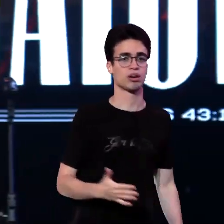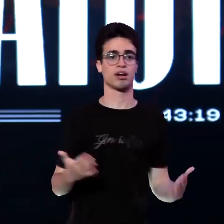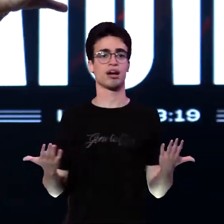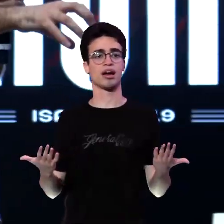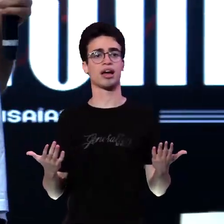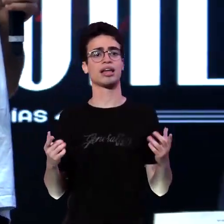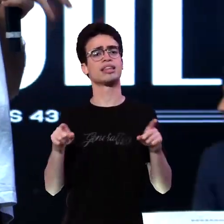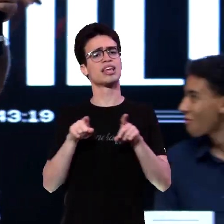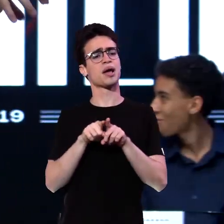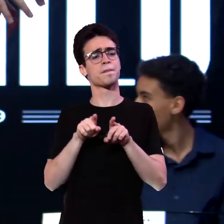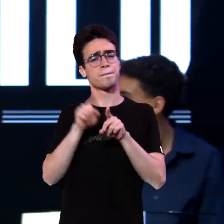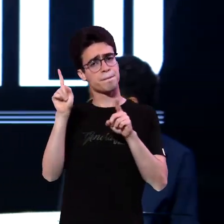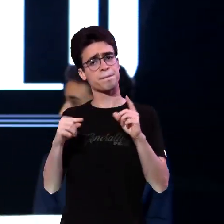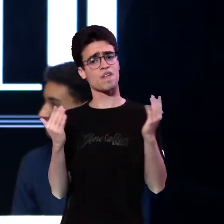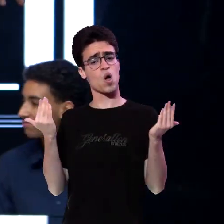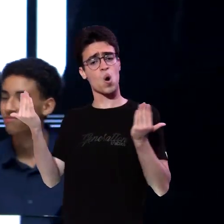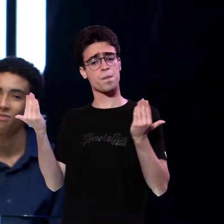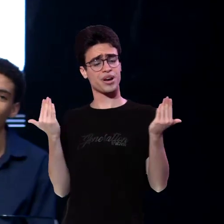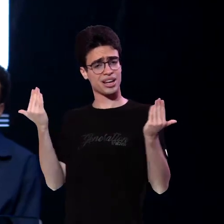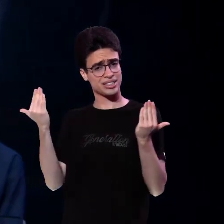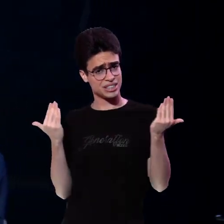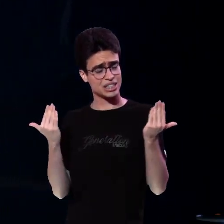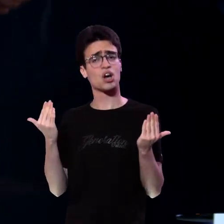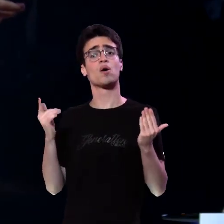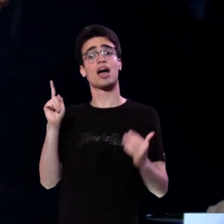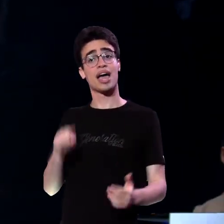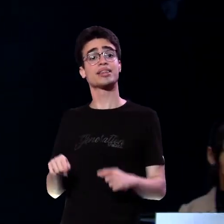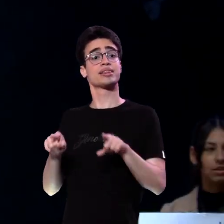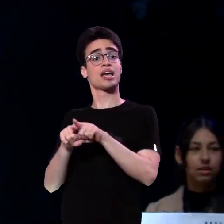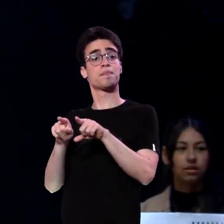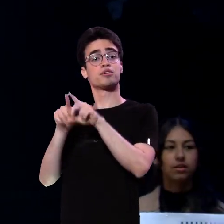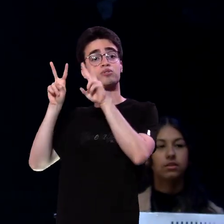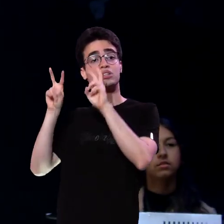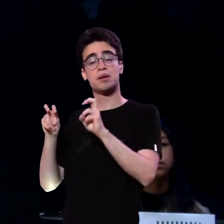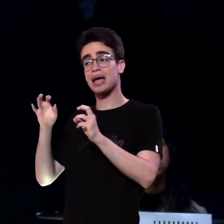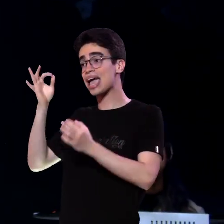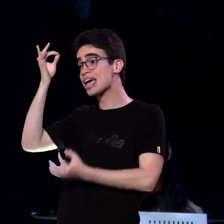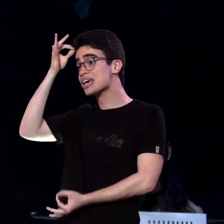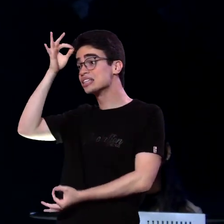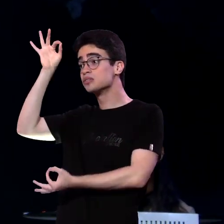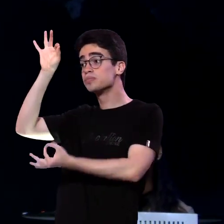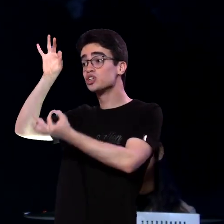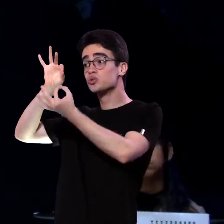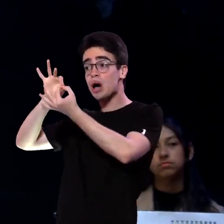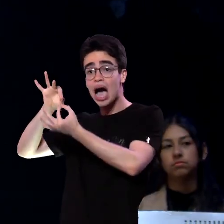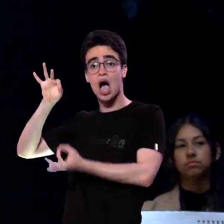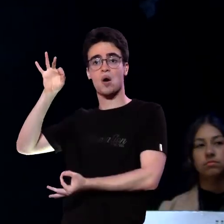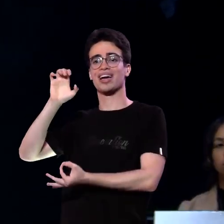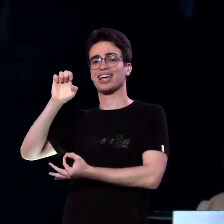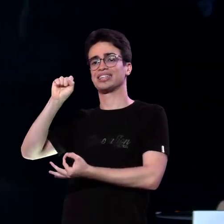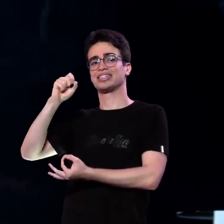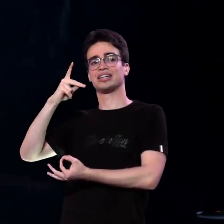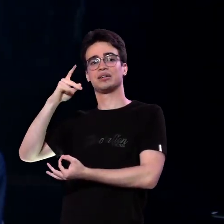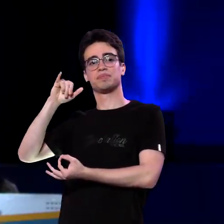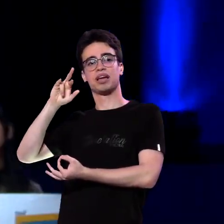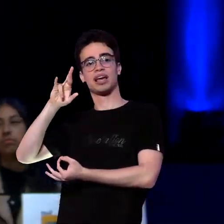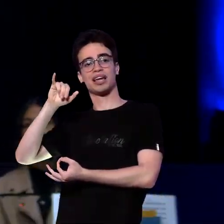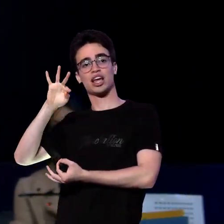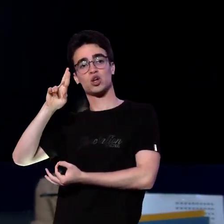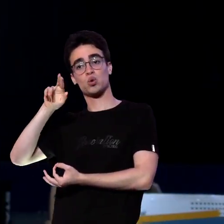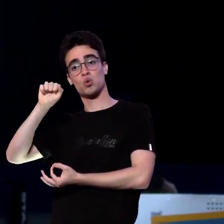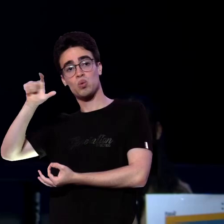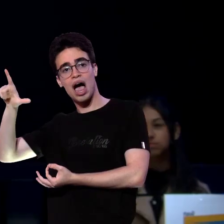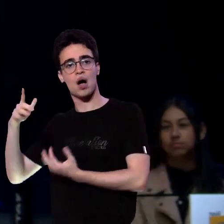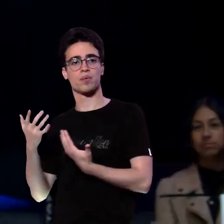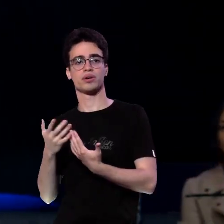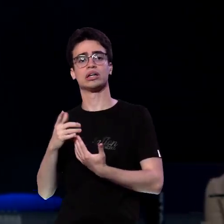um paralelo do que acontece no reino espiritual. Houve e haverá um julgamento. E se nós